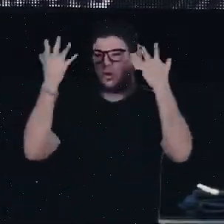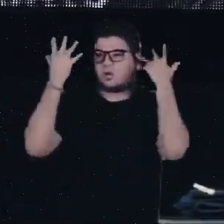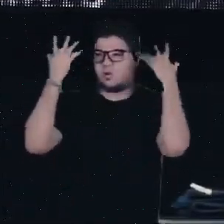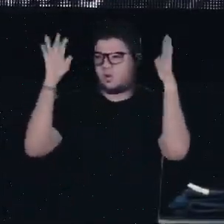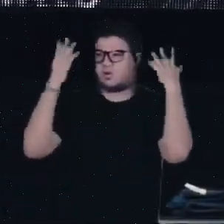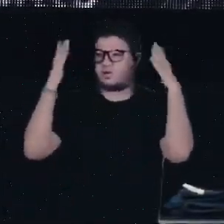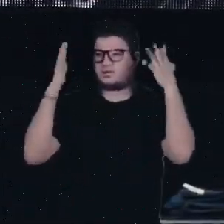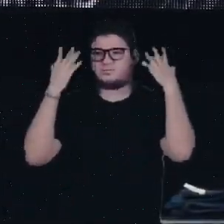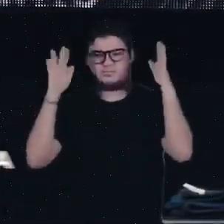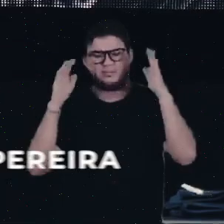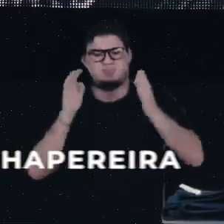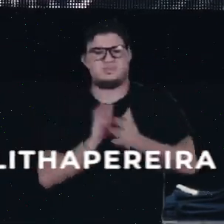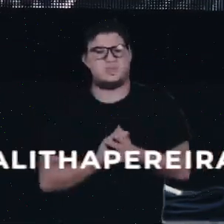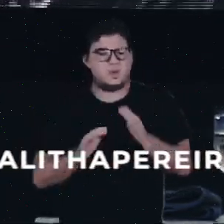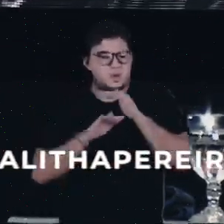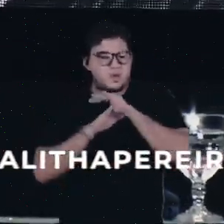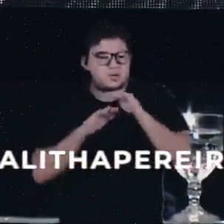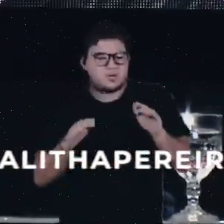Congratulations! Último lugar.